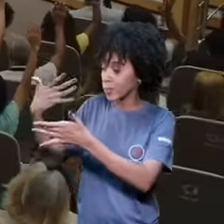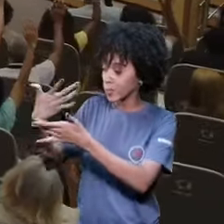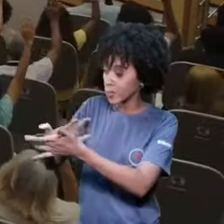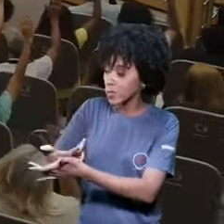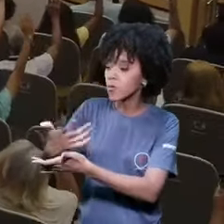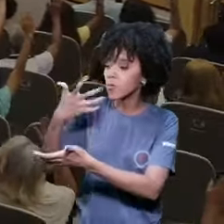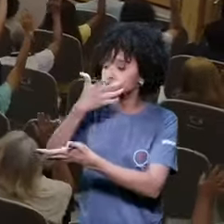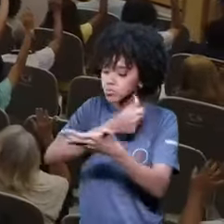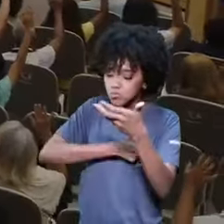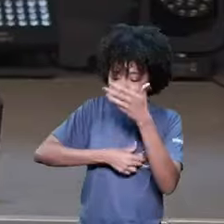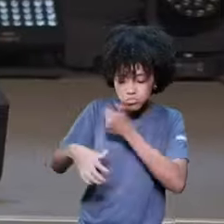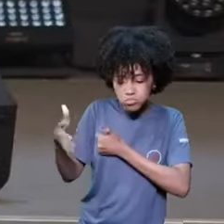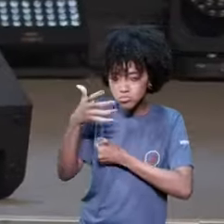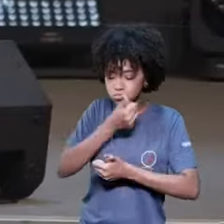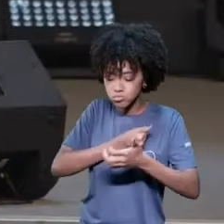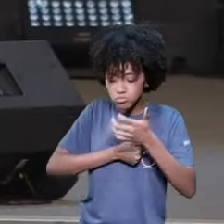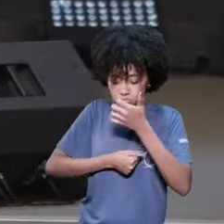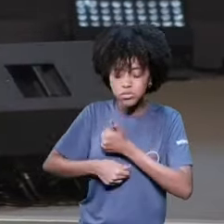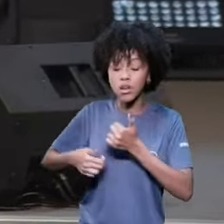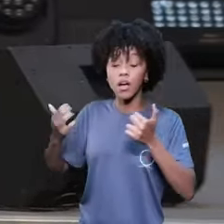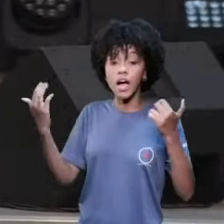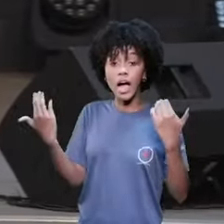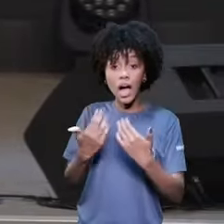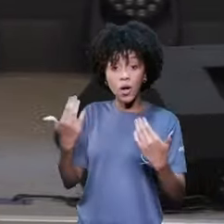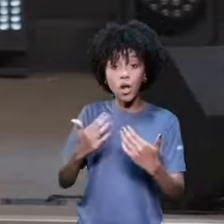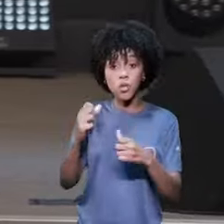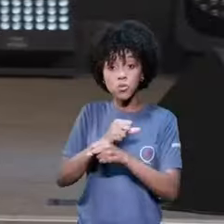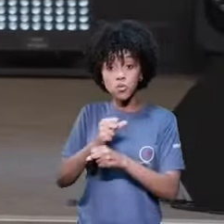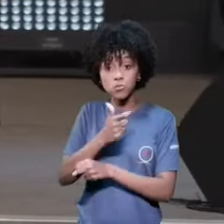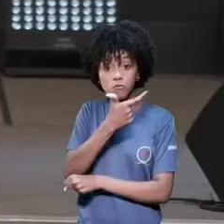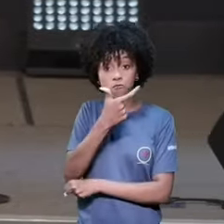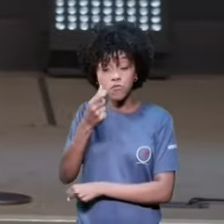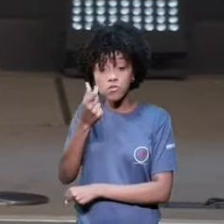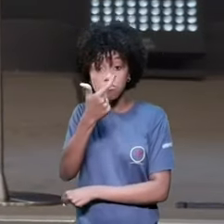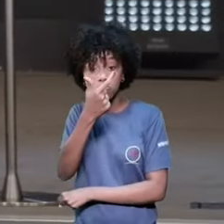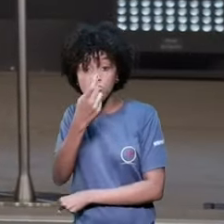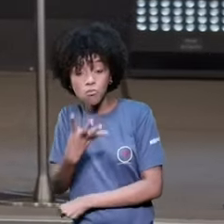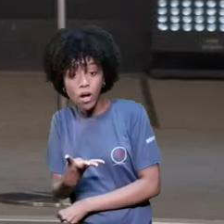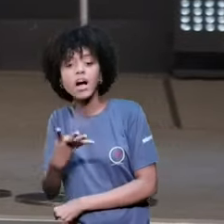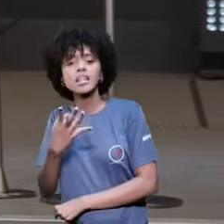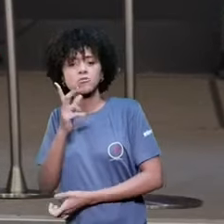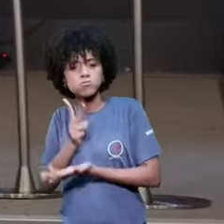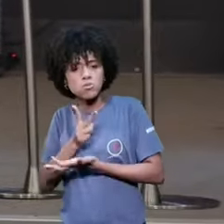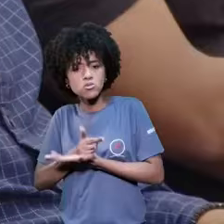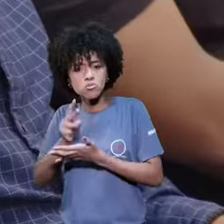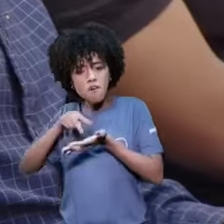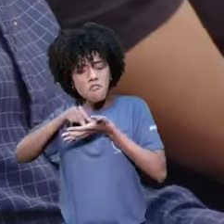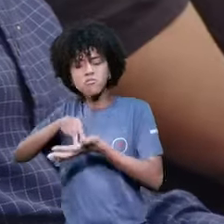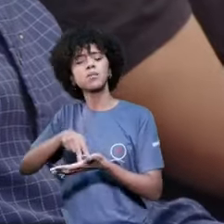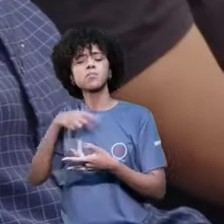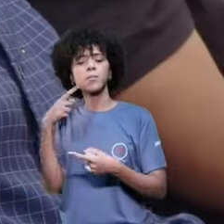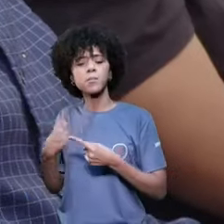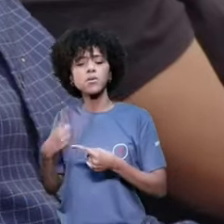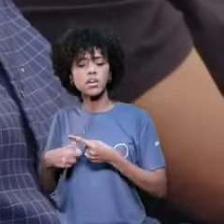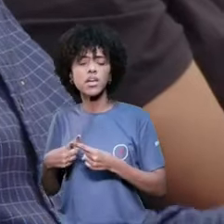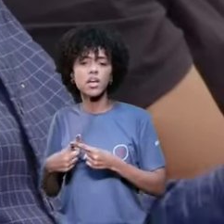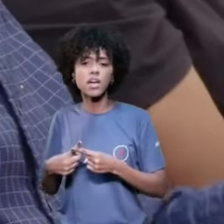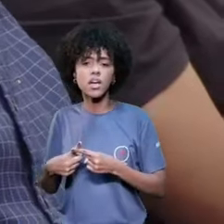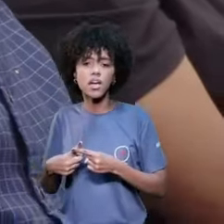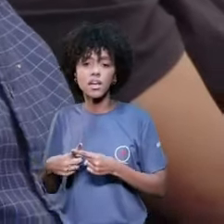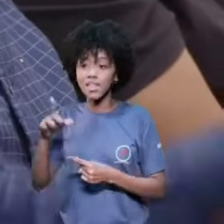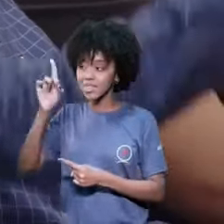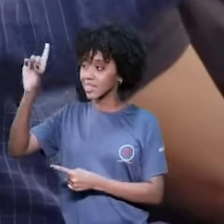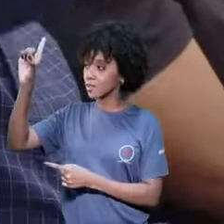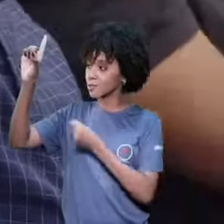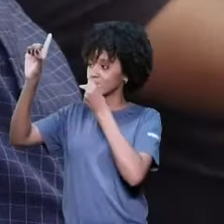por 2023, chegou respirando, adorando a Deus e firme em 2024. Pastor, o que é isso, pastor? É a mão